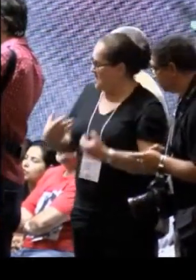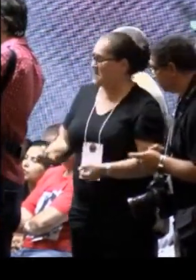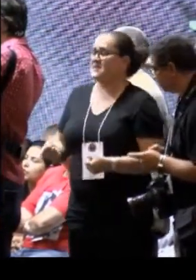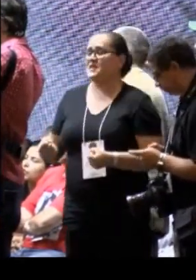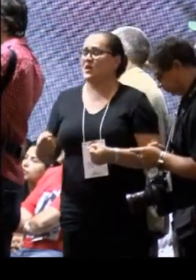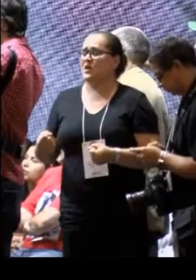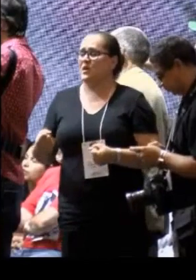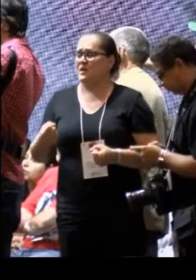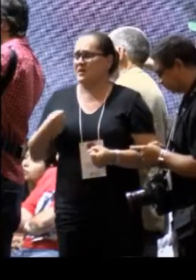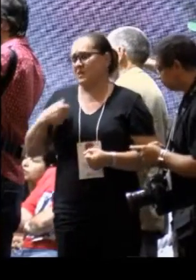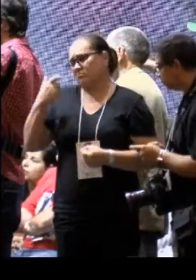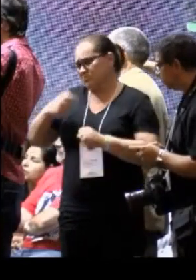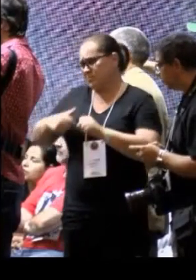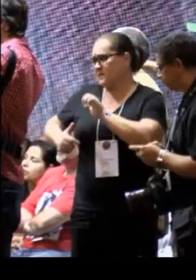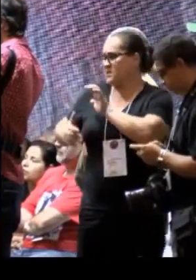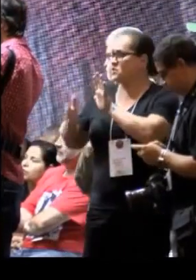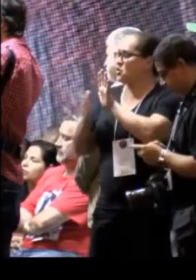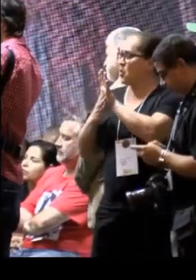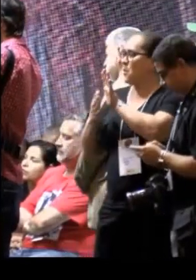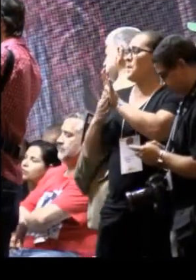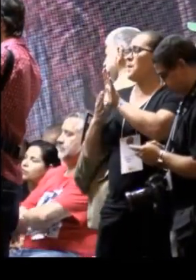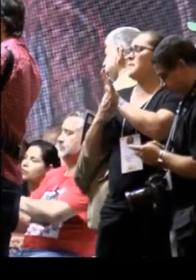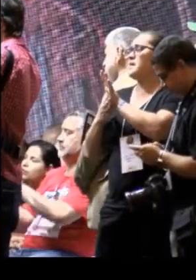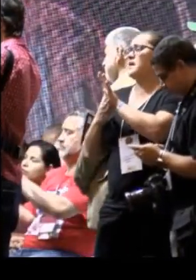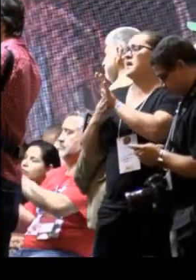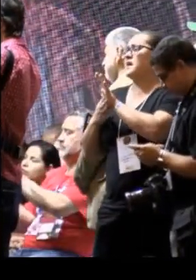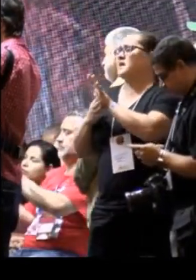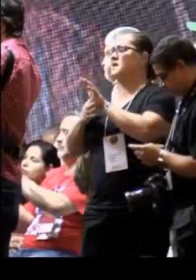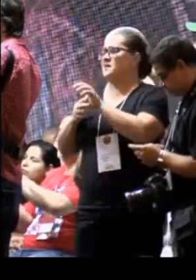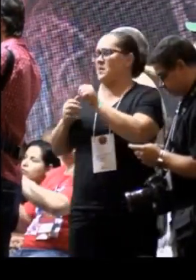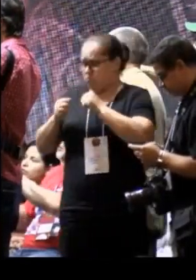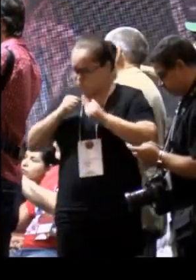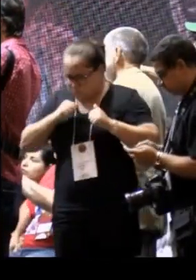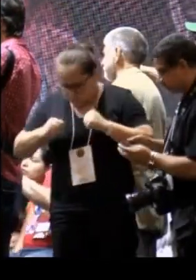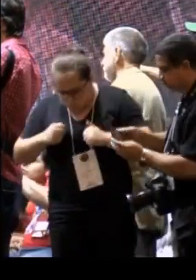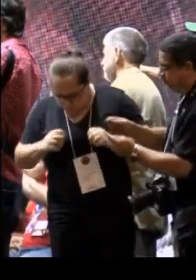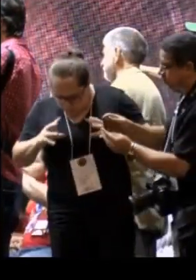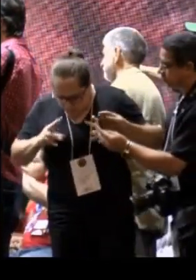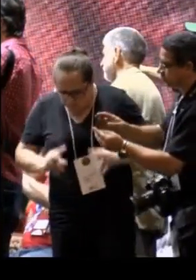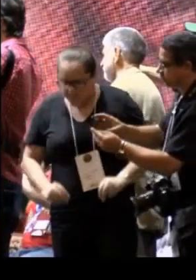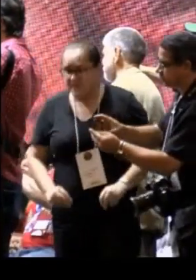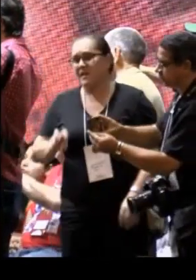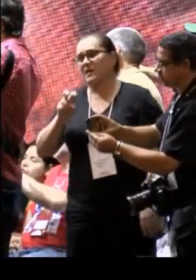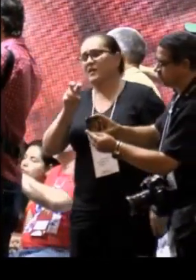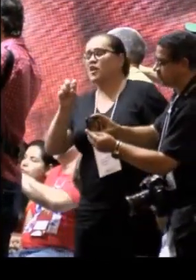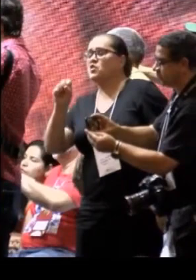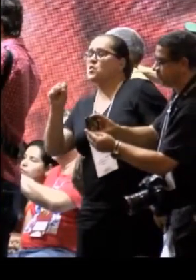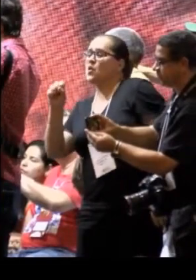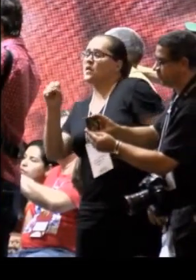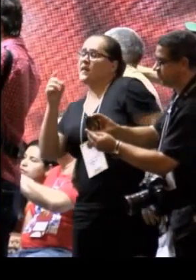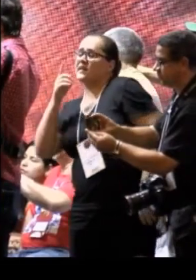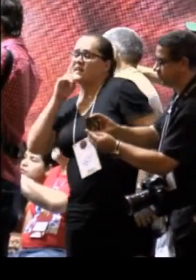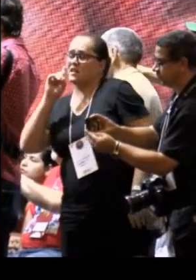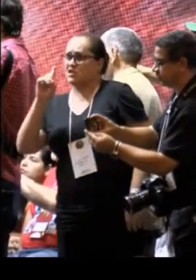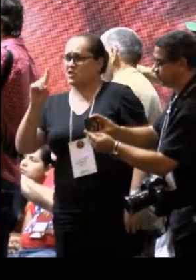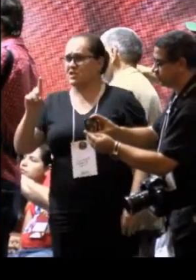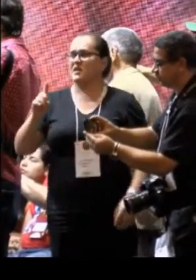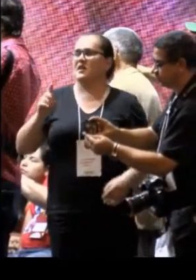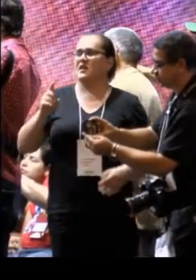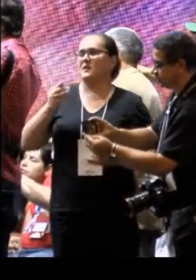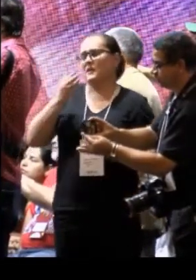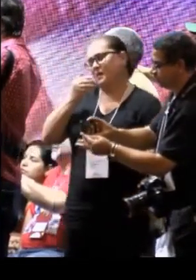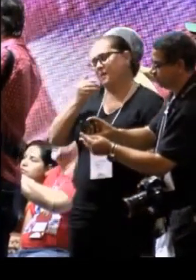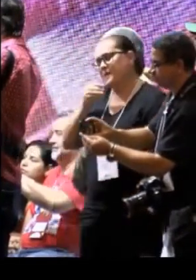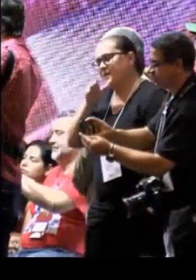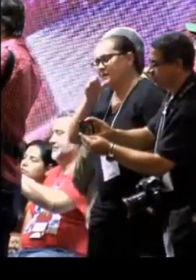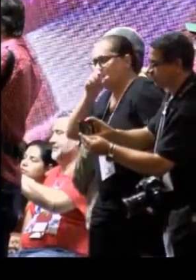que aceitou e se propôs lavar todas as minhas roupas durante 580 dias e a mandar comida quentinha